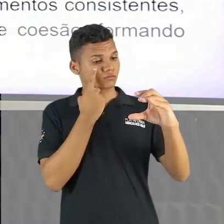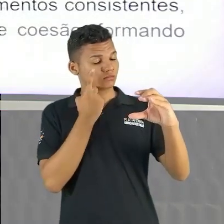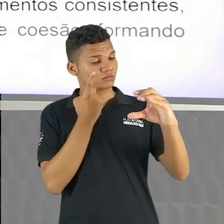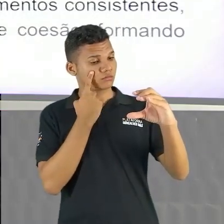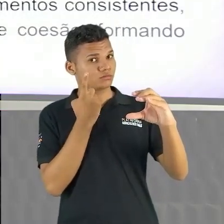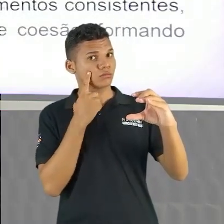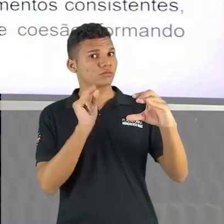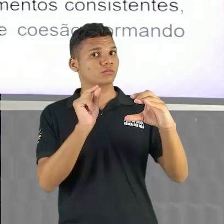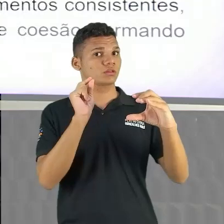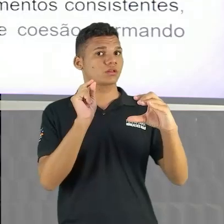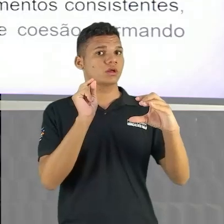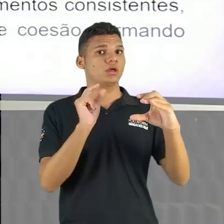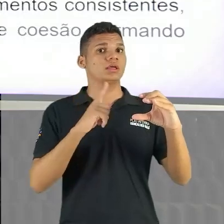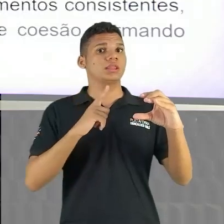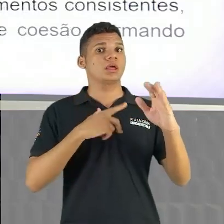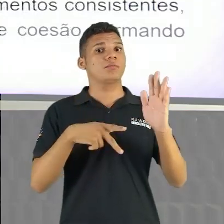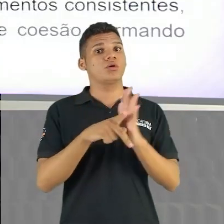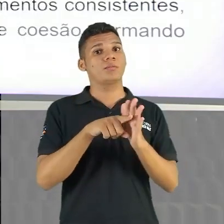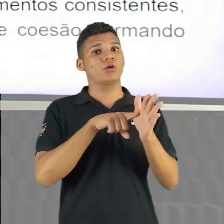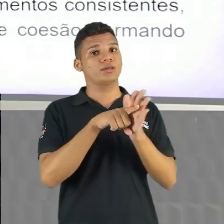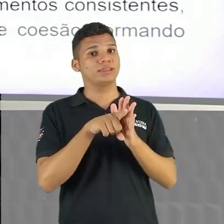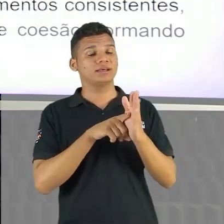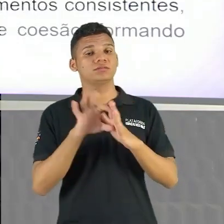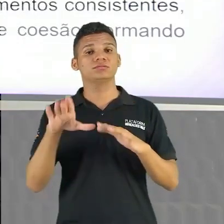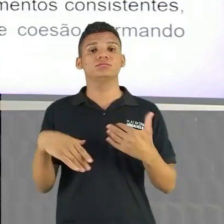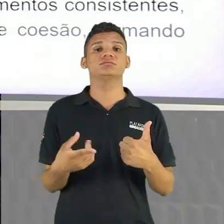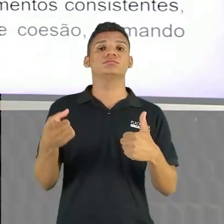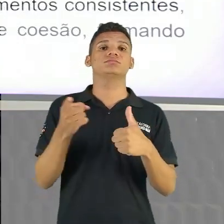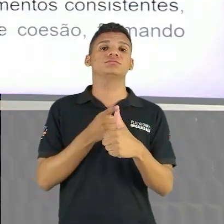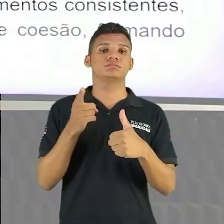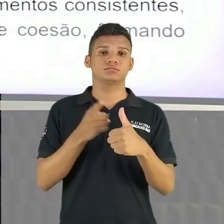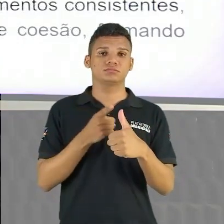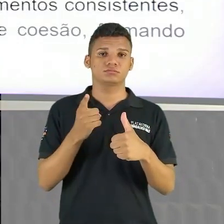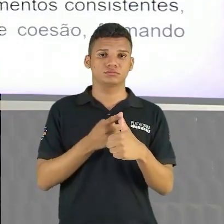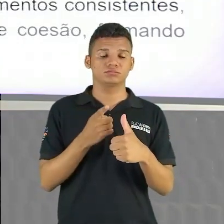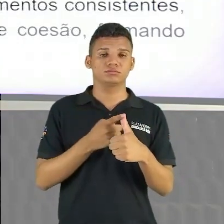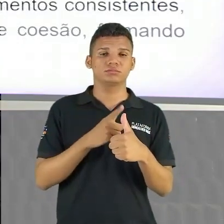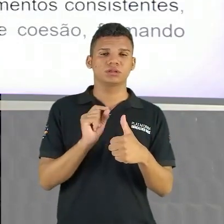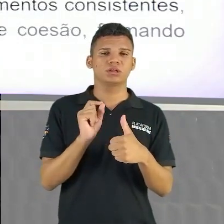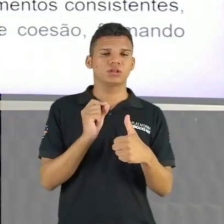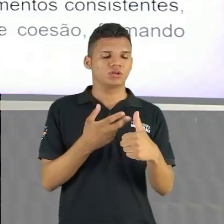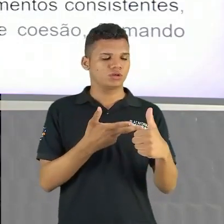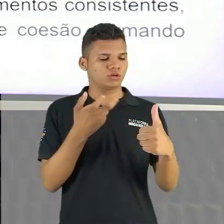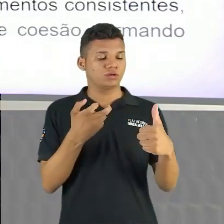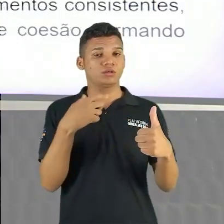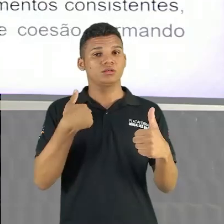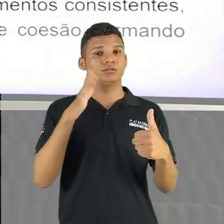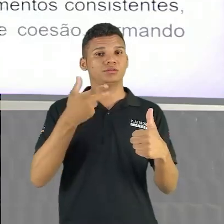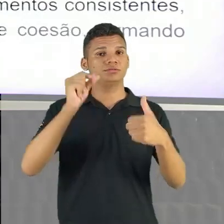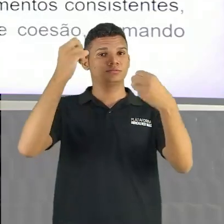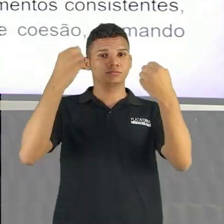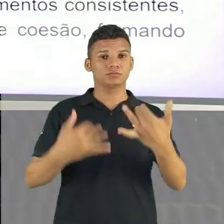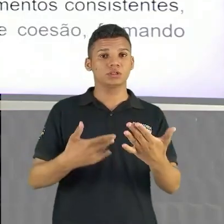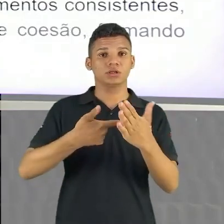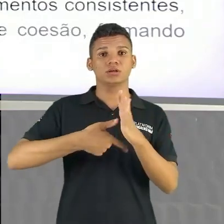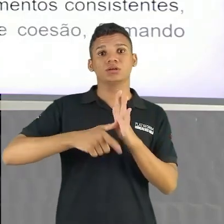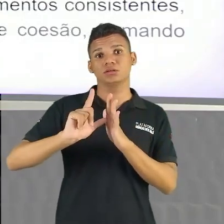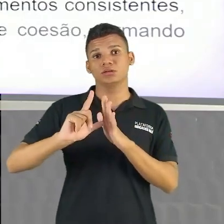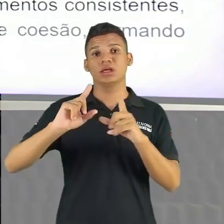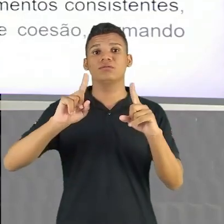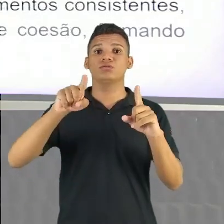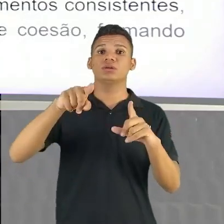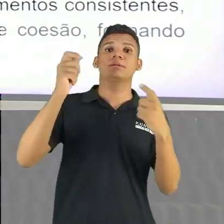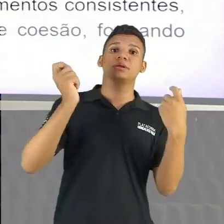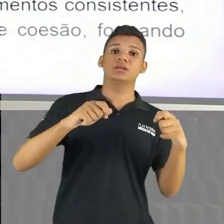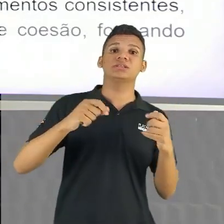desconsideradas dentro dessa análise A primeira é a defesa Clara de um ponto de vista como eu falei anteriormente você precisa